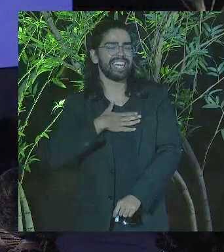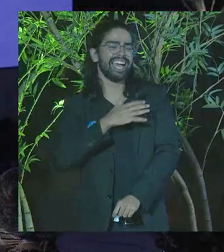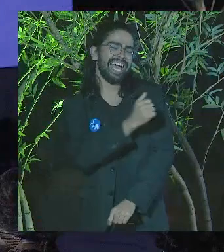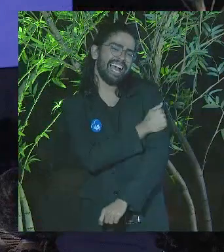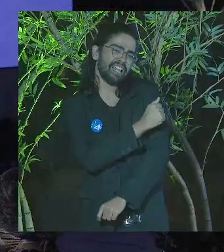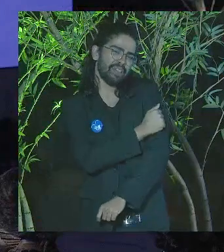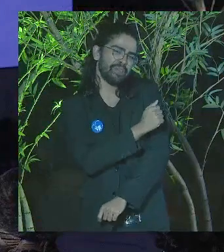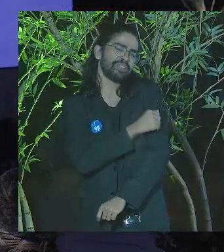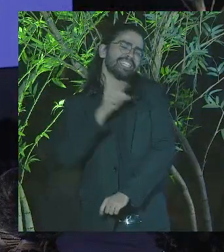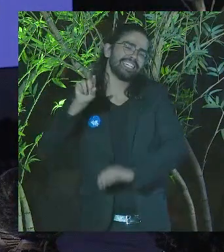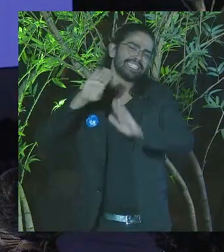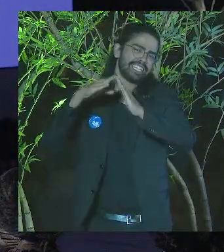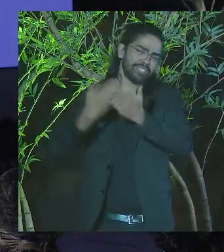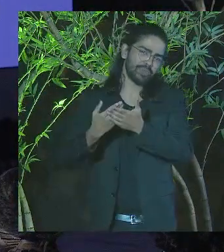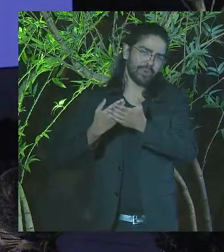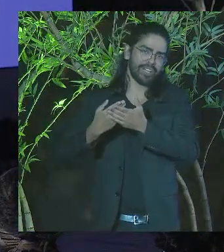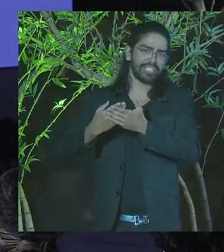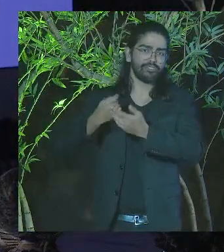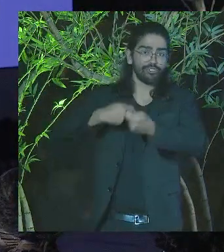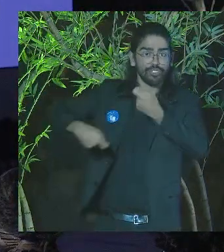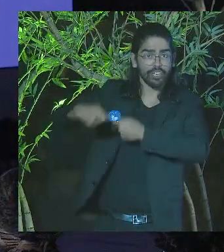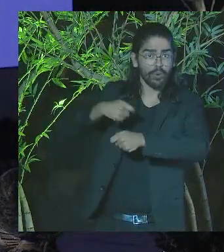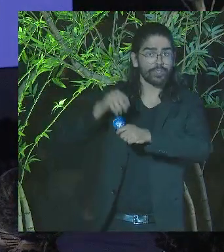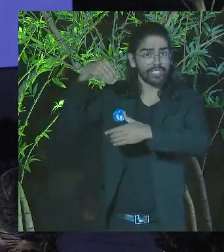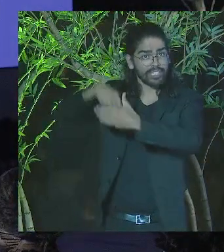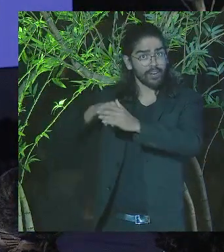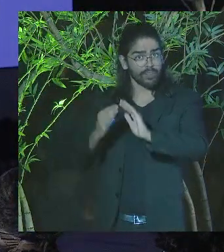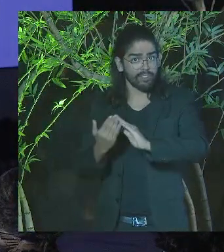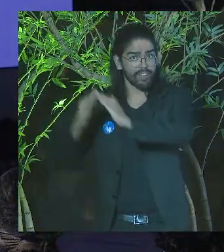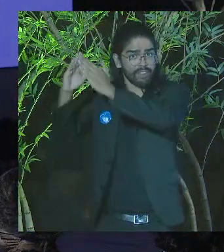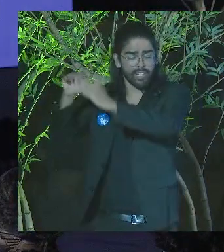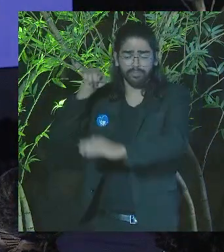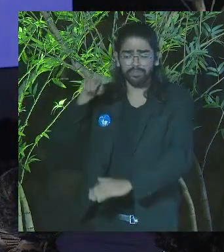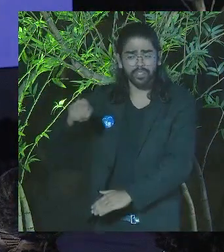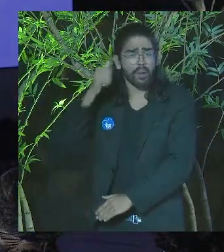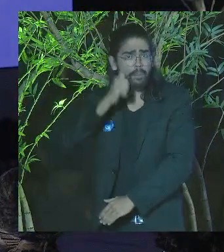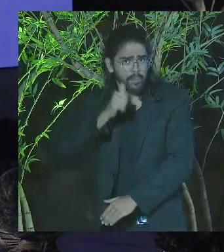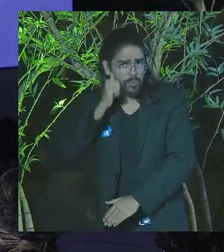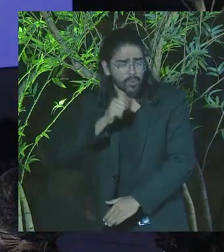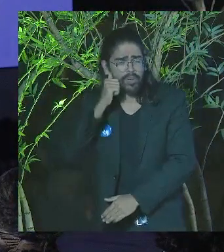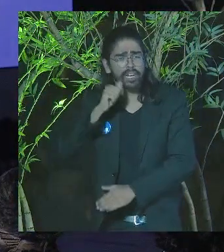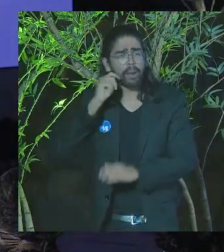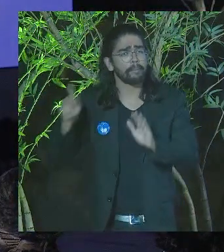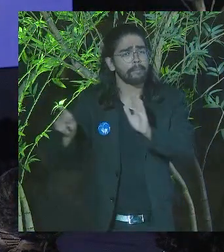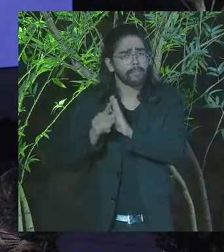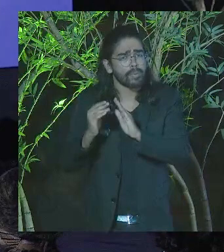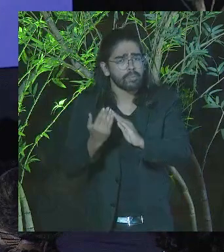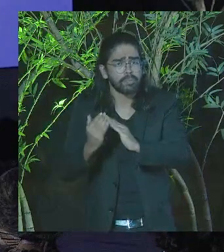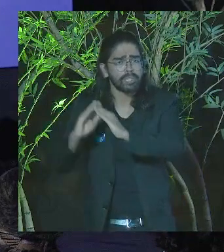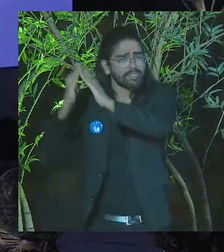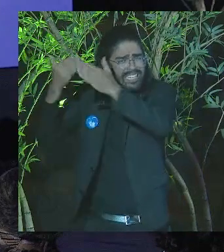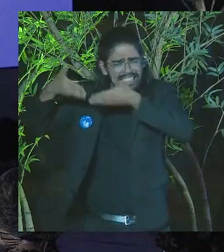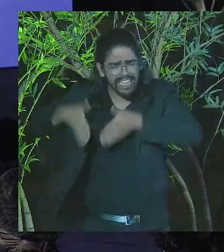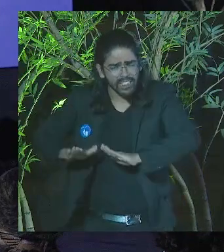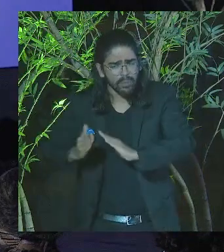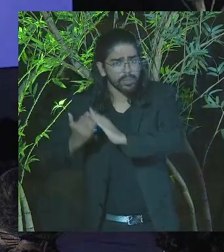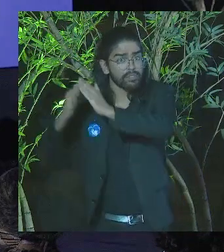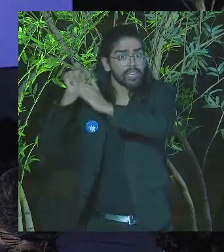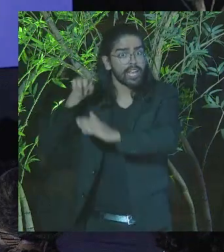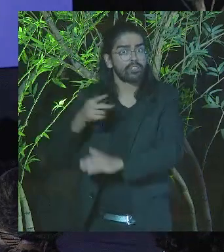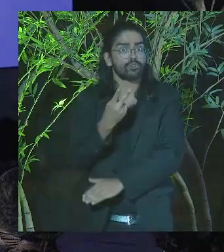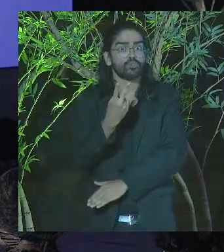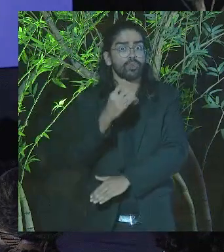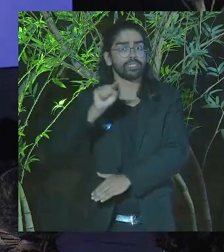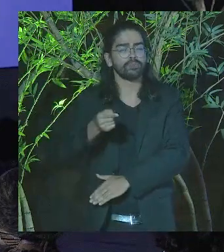na Escola de Negócios da Favela, uma mulher periférica, que junto com mais de 2.500 costureiras